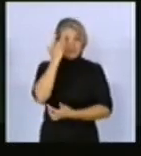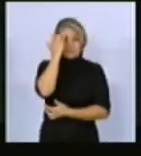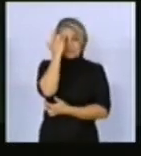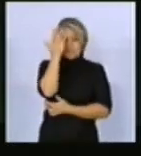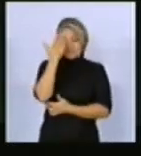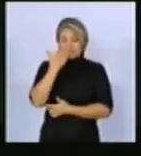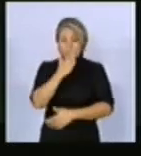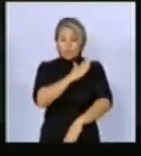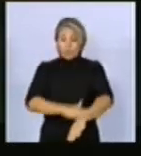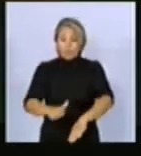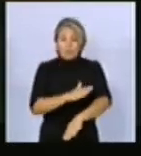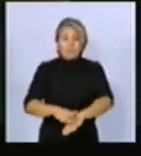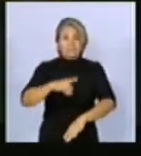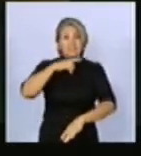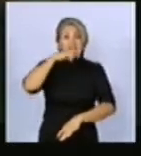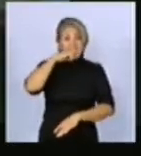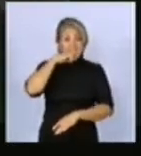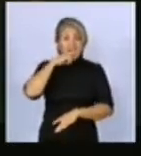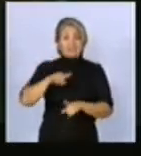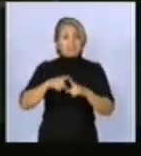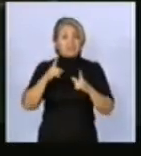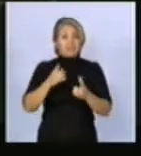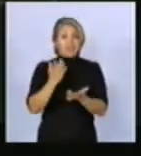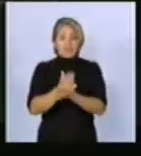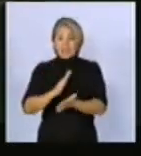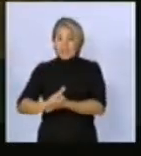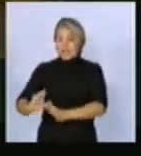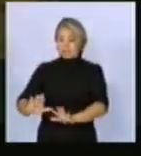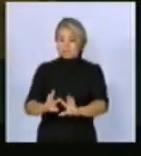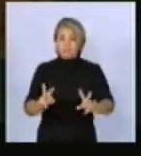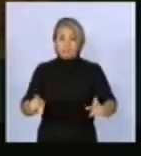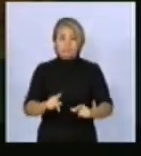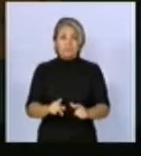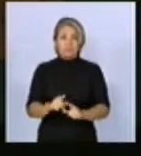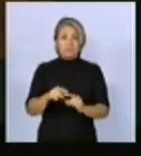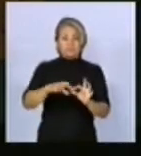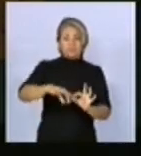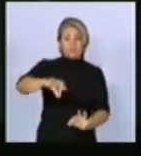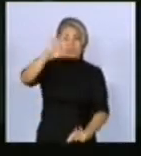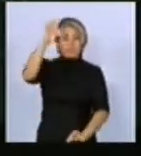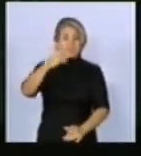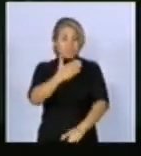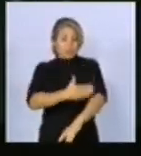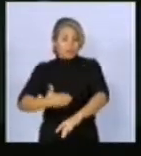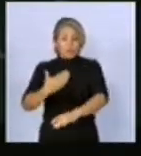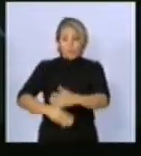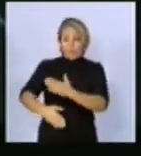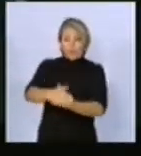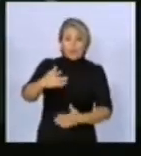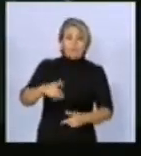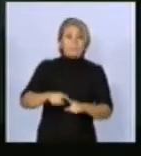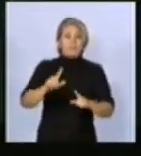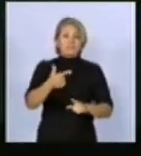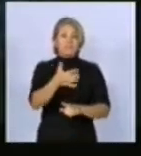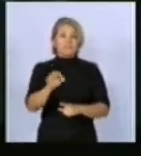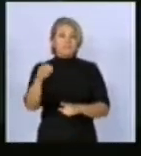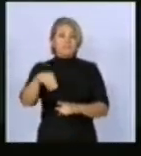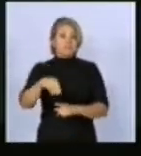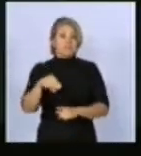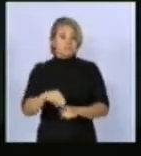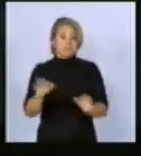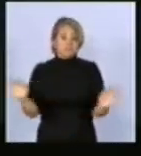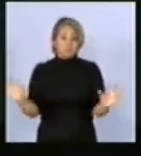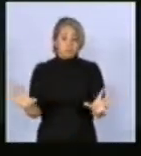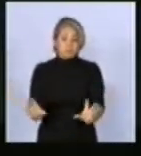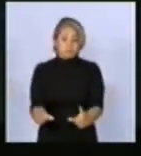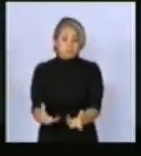da cana acabar com a cobra ficou uma folha se coça uma pele dos trabalhadores como navalha 20 minutos depois por pouco